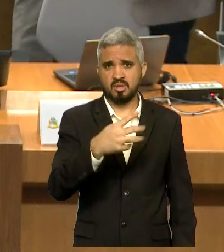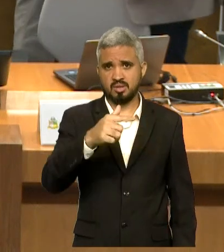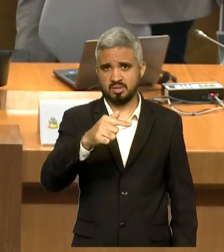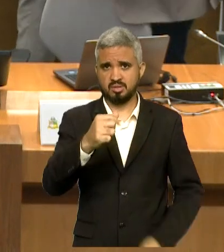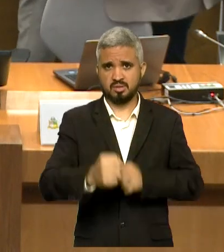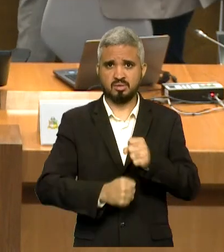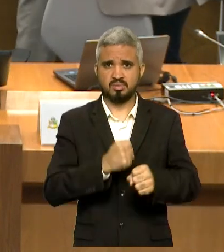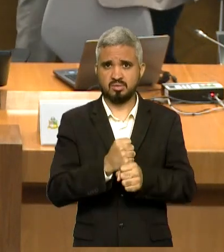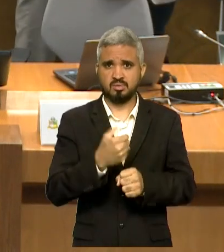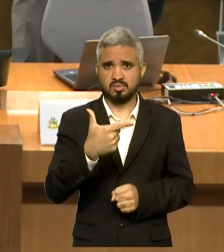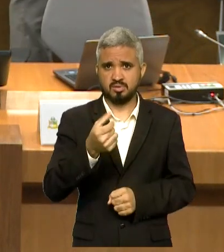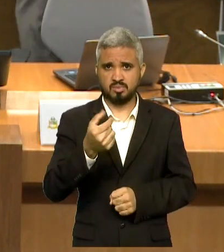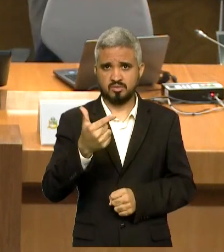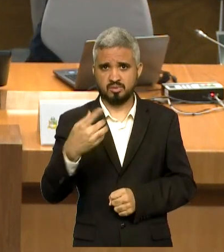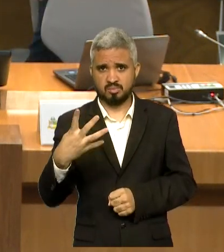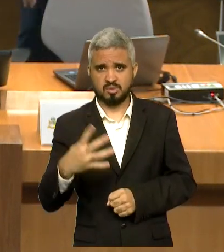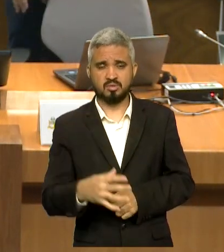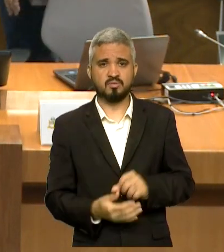047/2024. Requerimento número